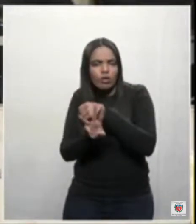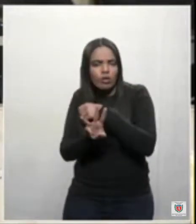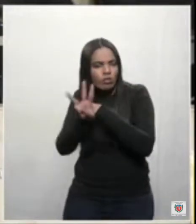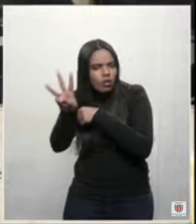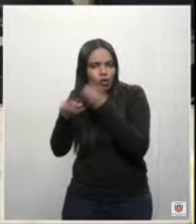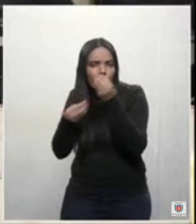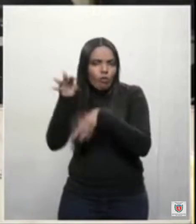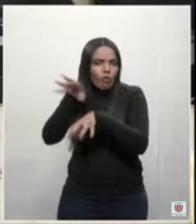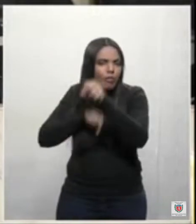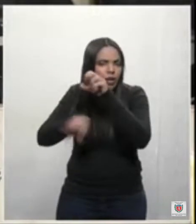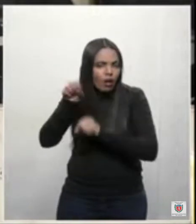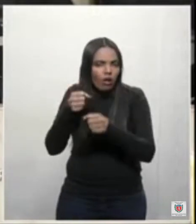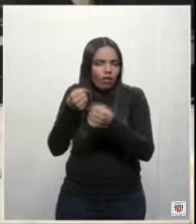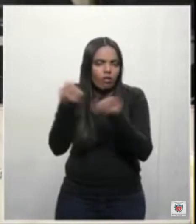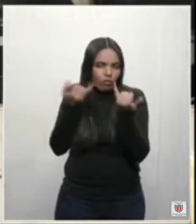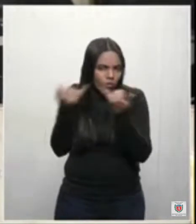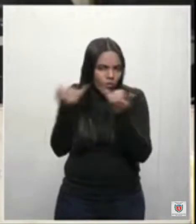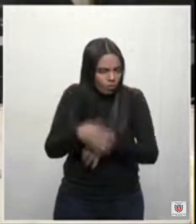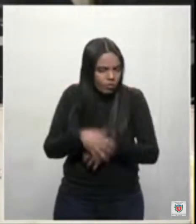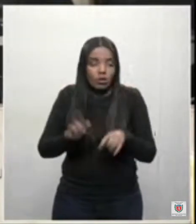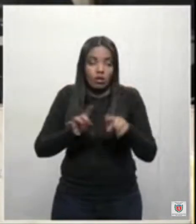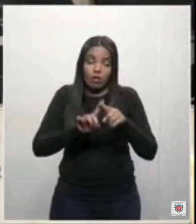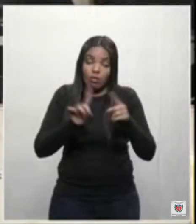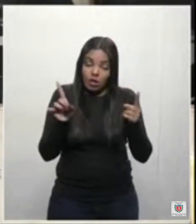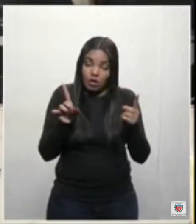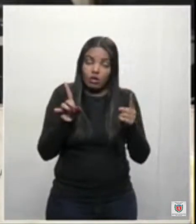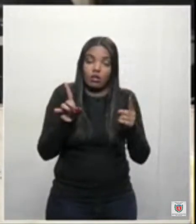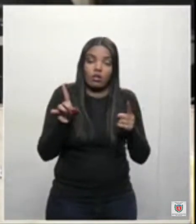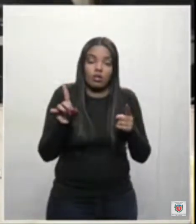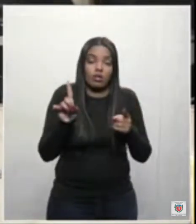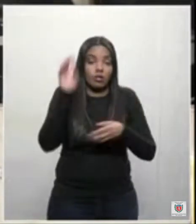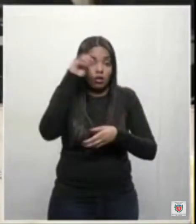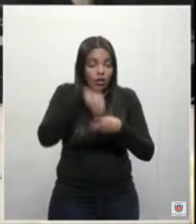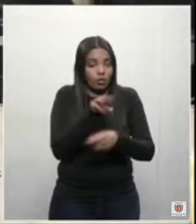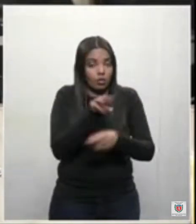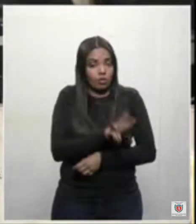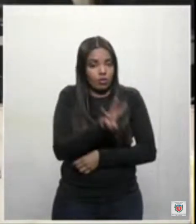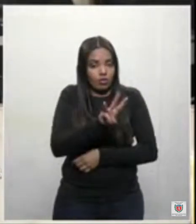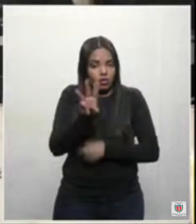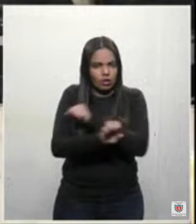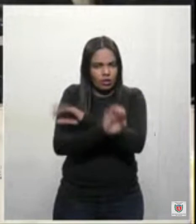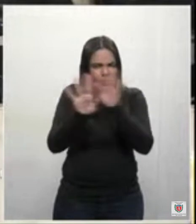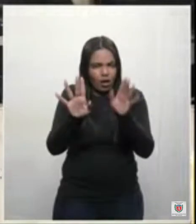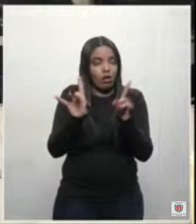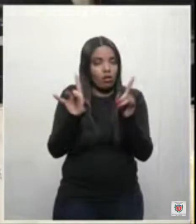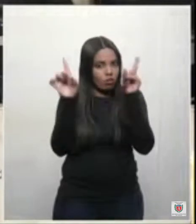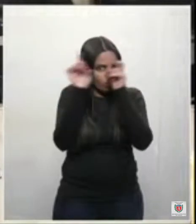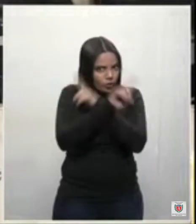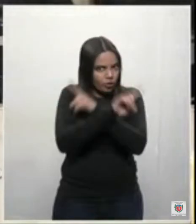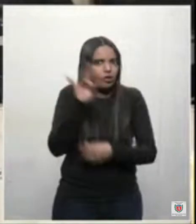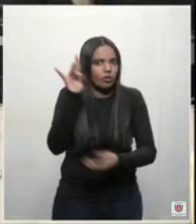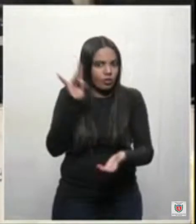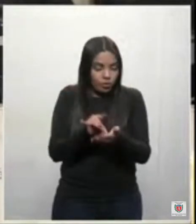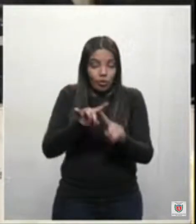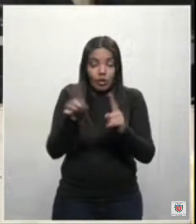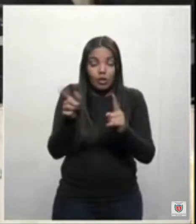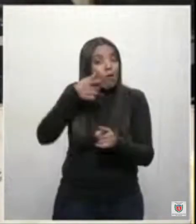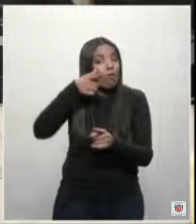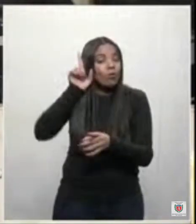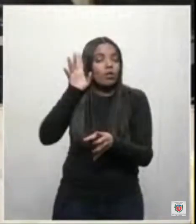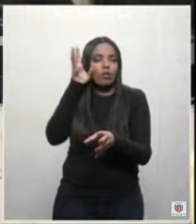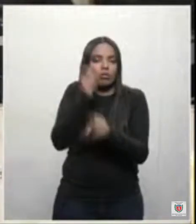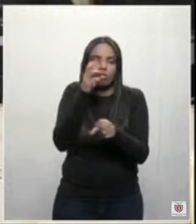as informações, e que no diz respeito à questão da transparência, realmente a dificuldade é muito grande. Mas ainda ontem a Contabilidade Geral